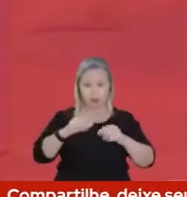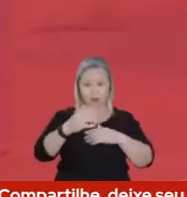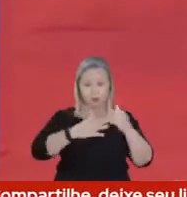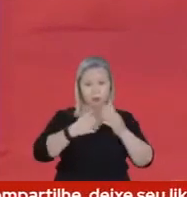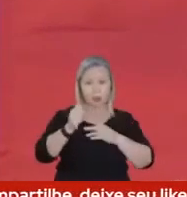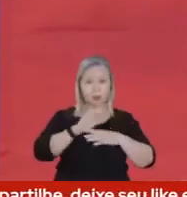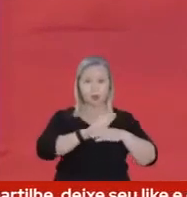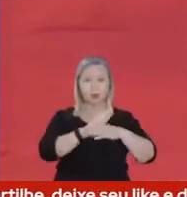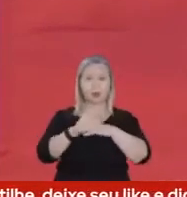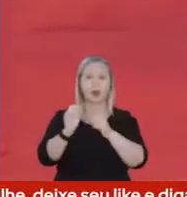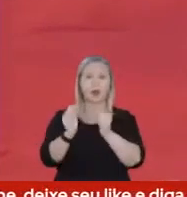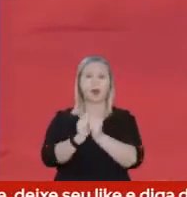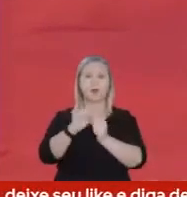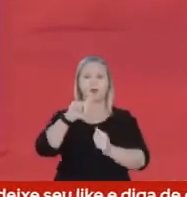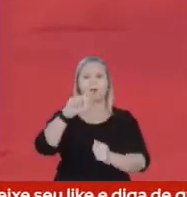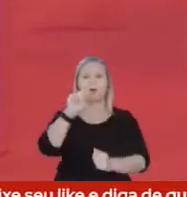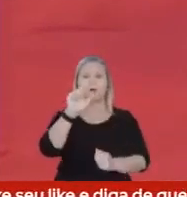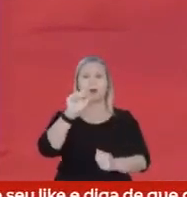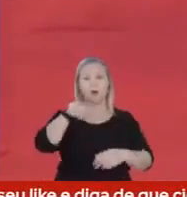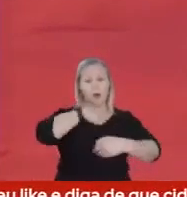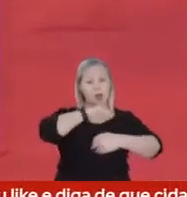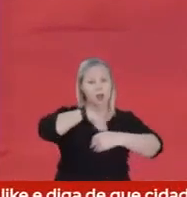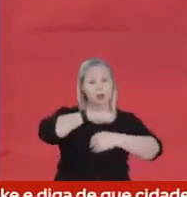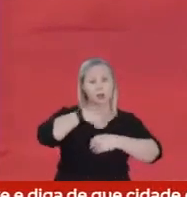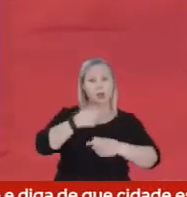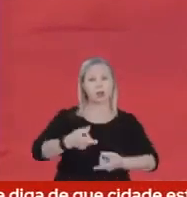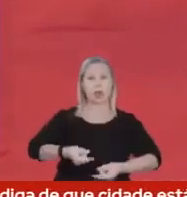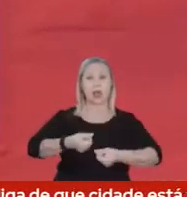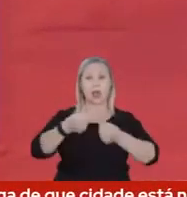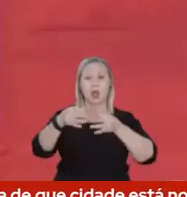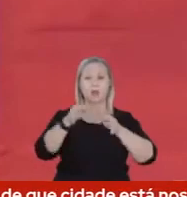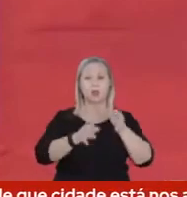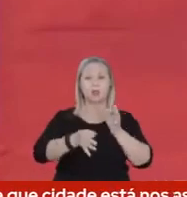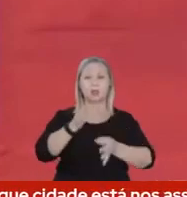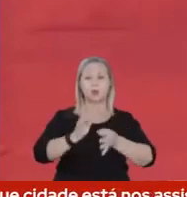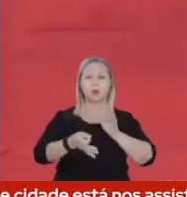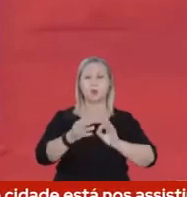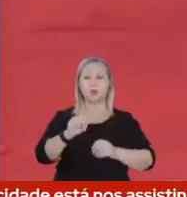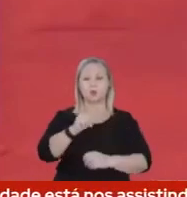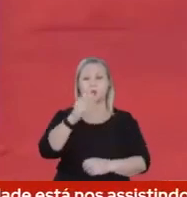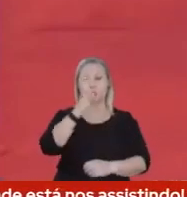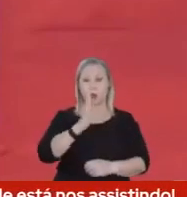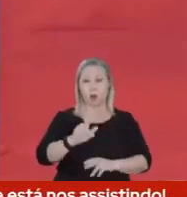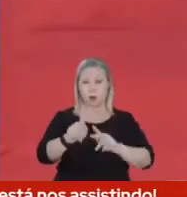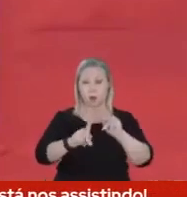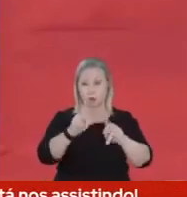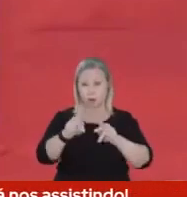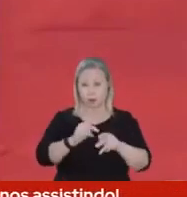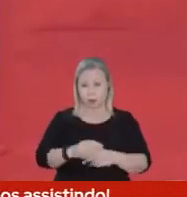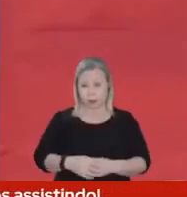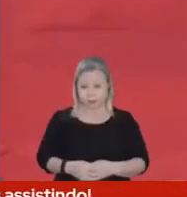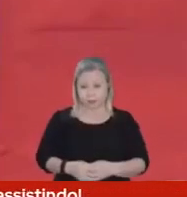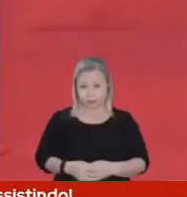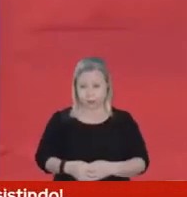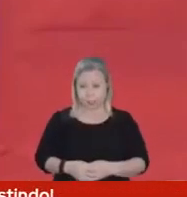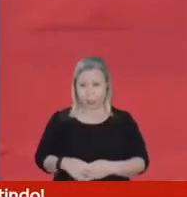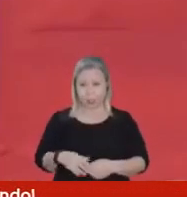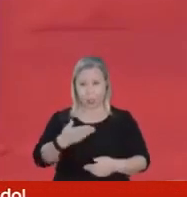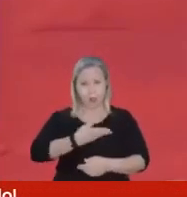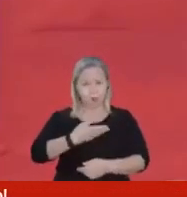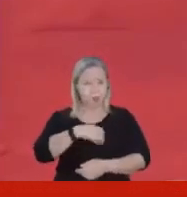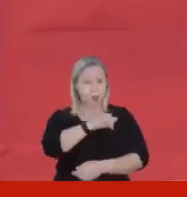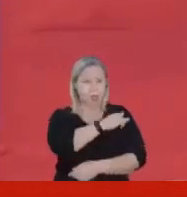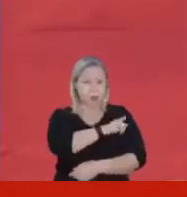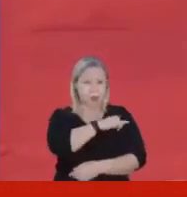justo para a população brasileira. O companheiro Alessandro está rodando aqui o Rio de Janeiro inteiro com o nosso companheiro Zé Maria Rangel, trazendo